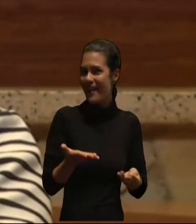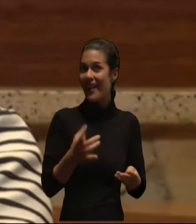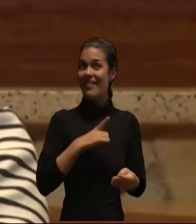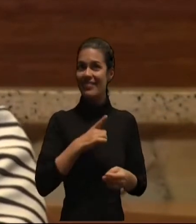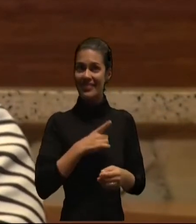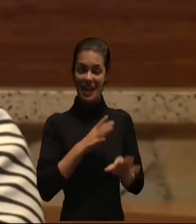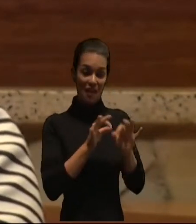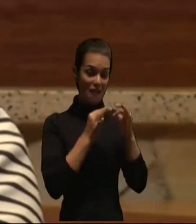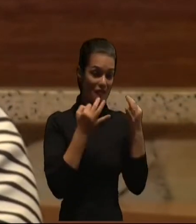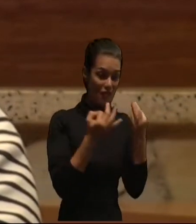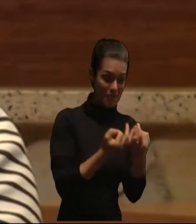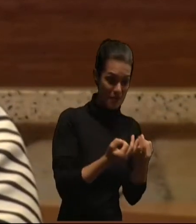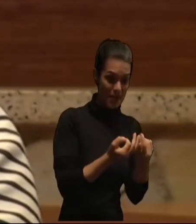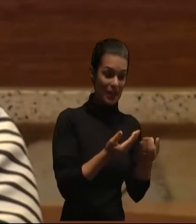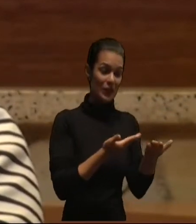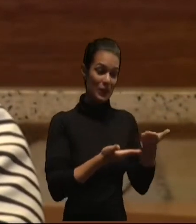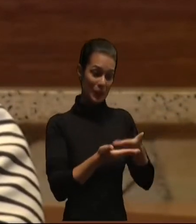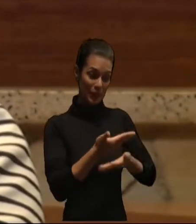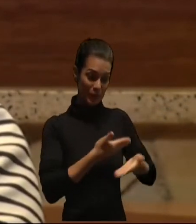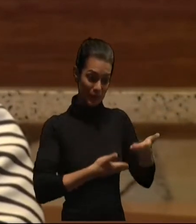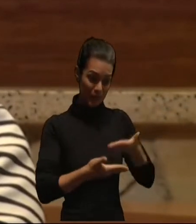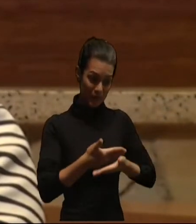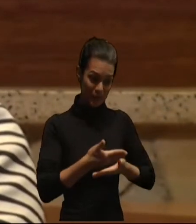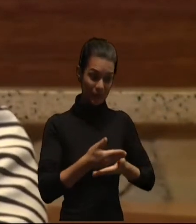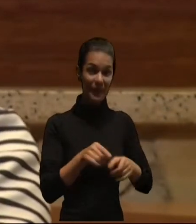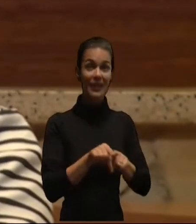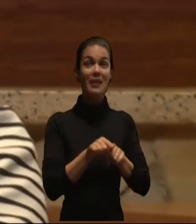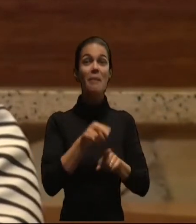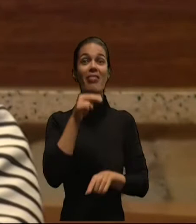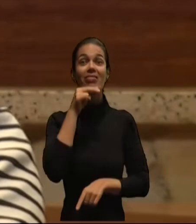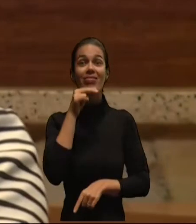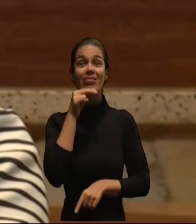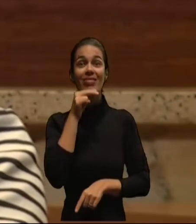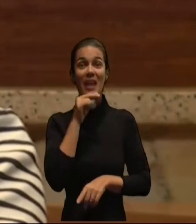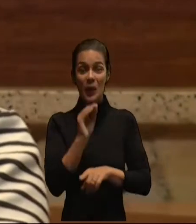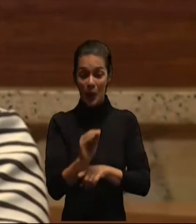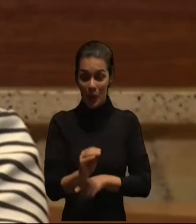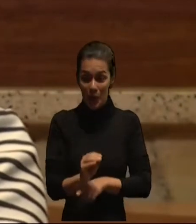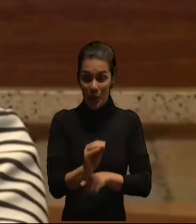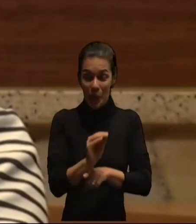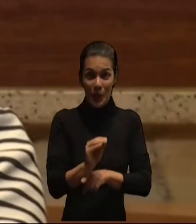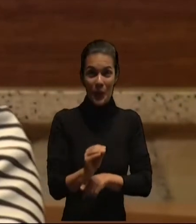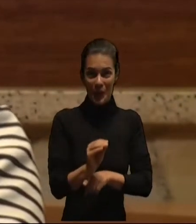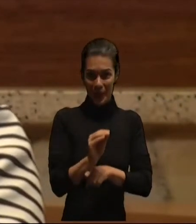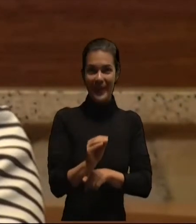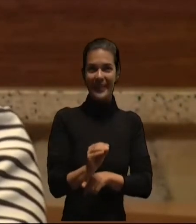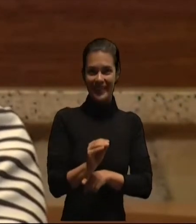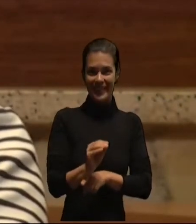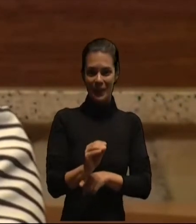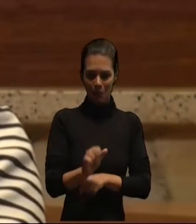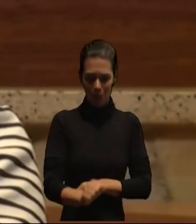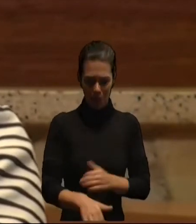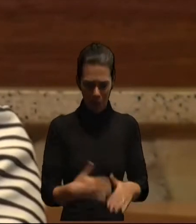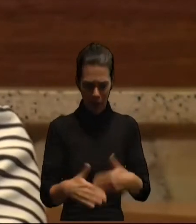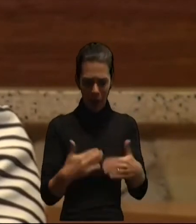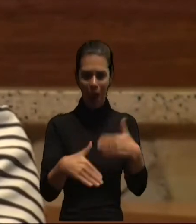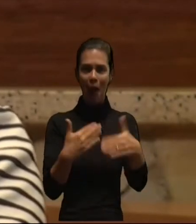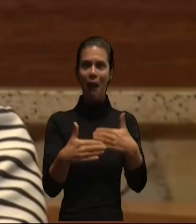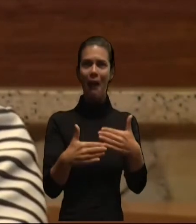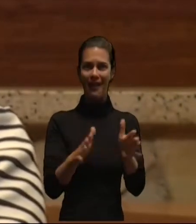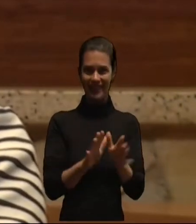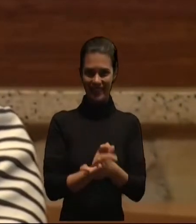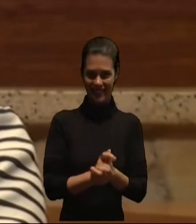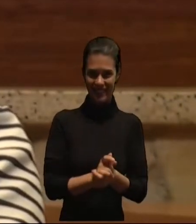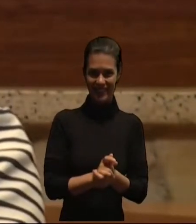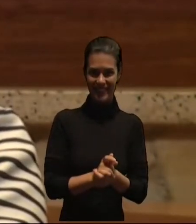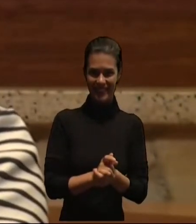o cuidado da neta, que está desenvolvendo absurdamente dentro de casa, a gente com saudade da escola,